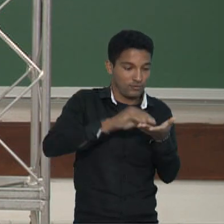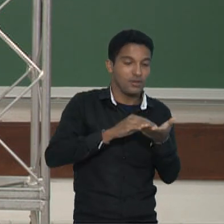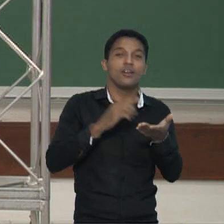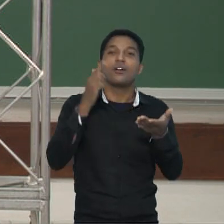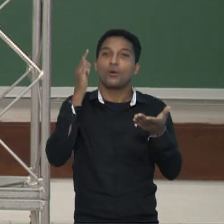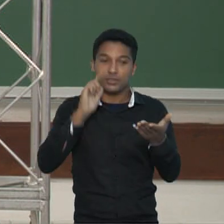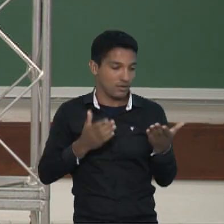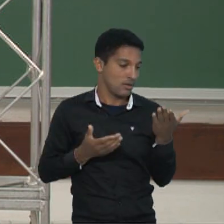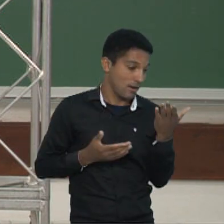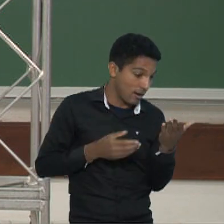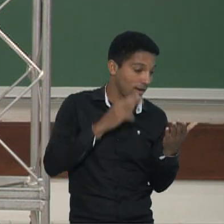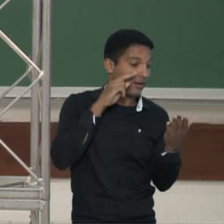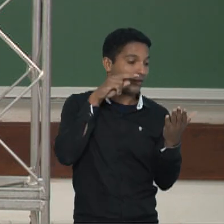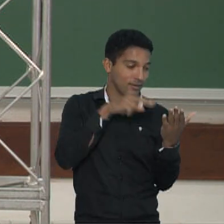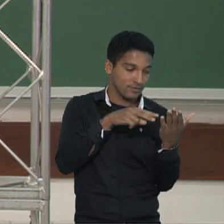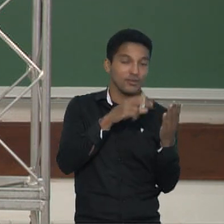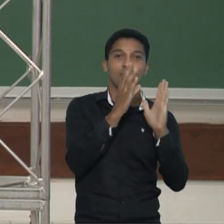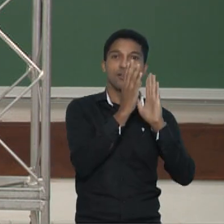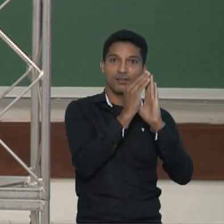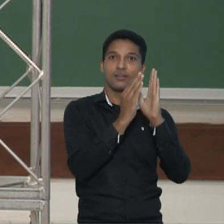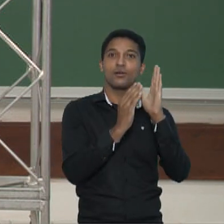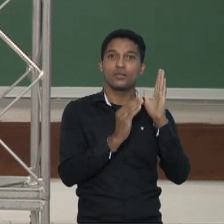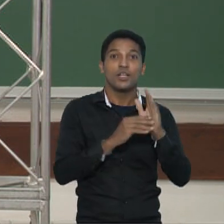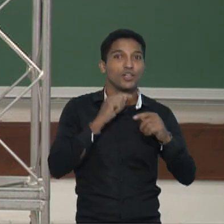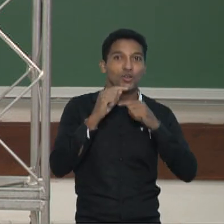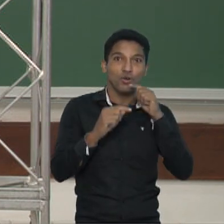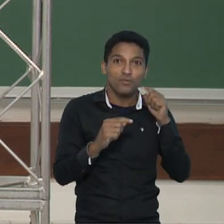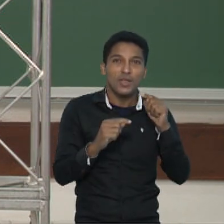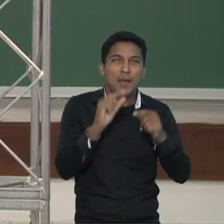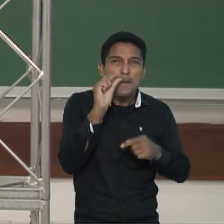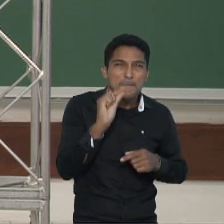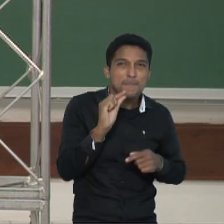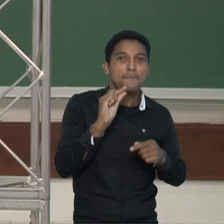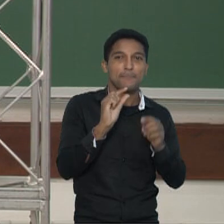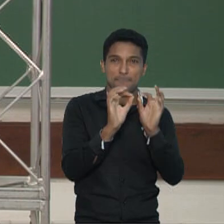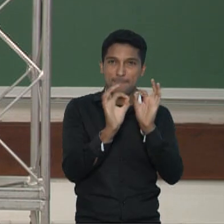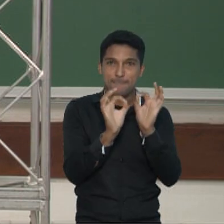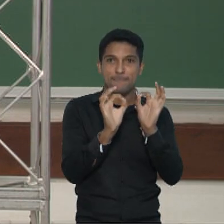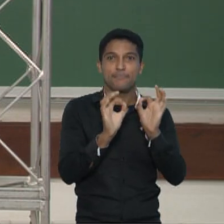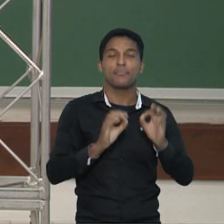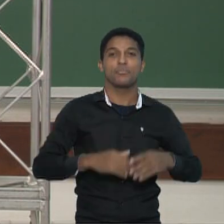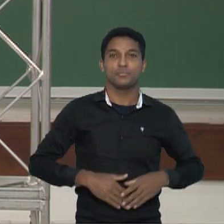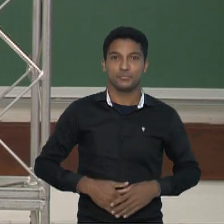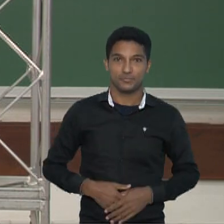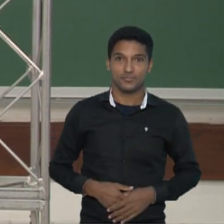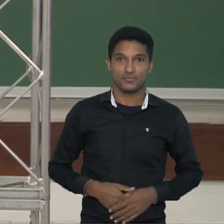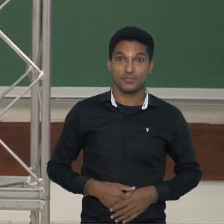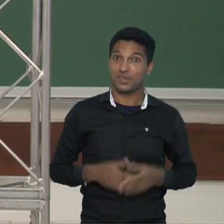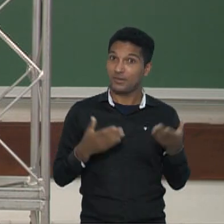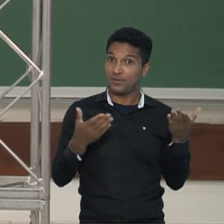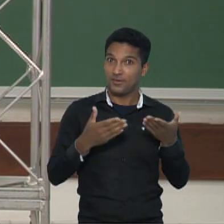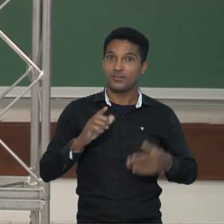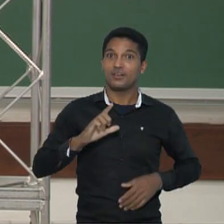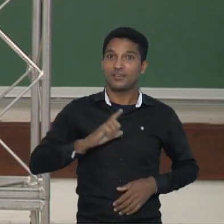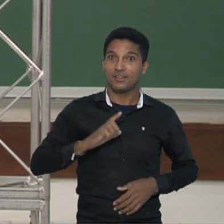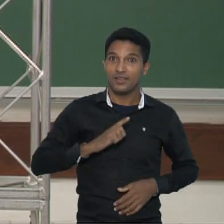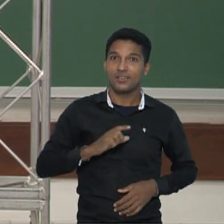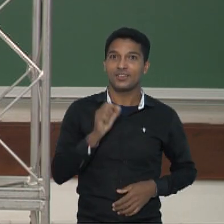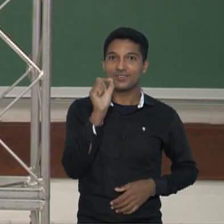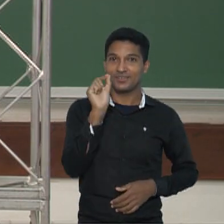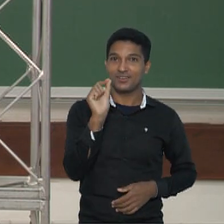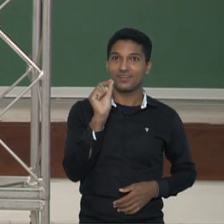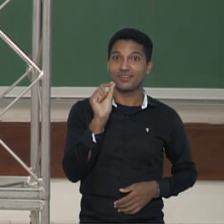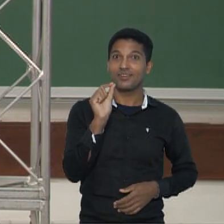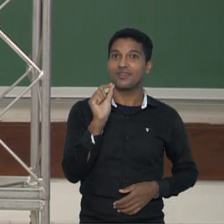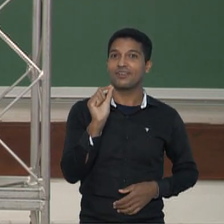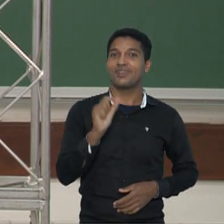tenha menos possível de dúvidas. Hoje, nós temos aqui conosco o nosso